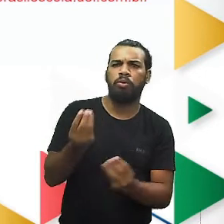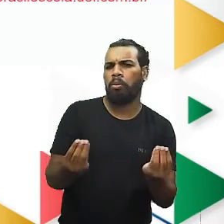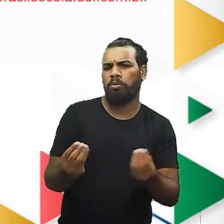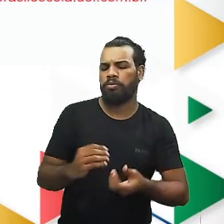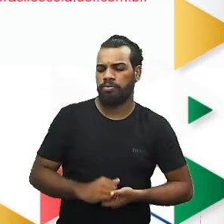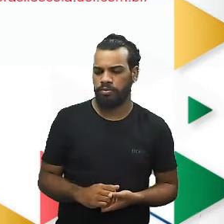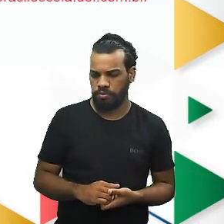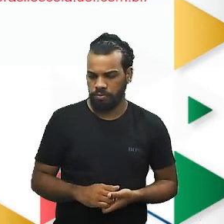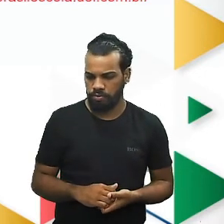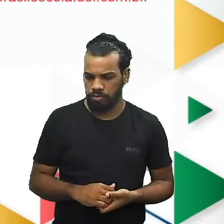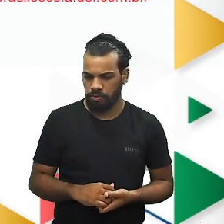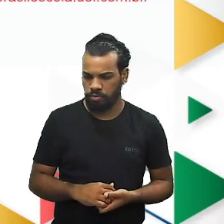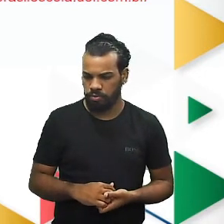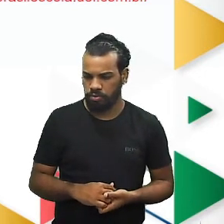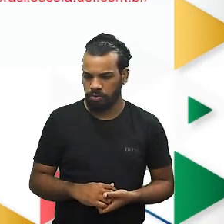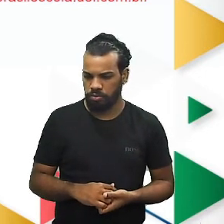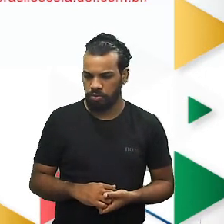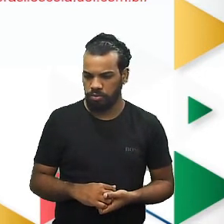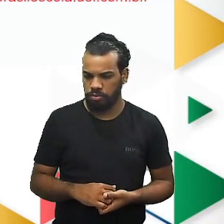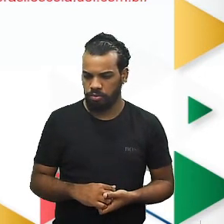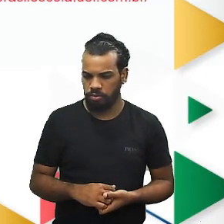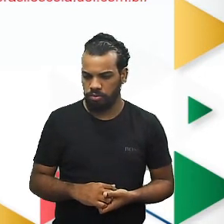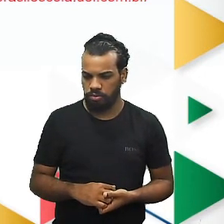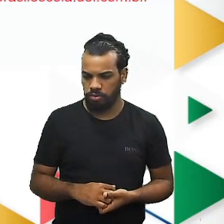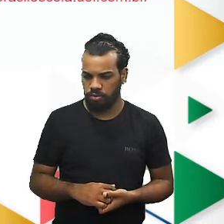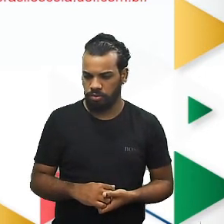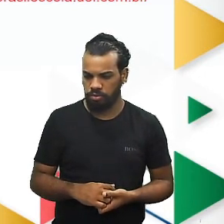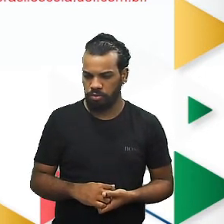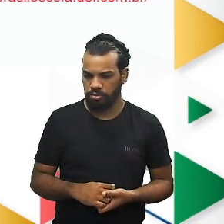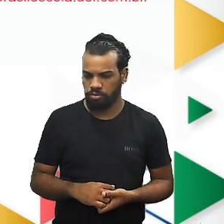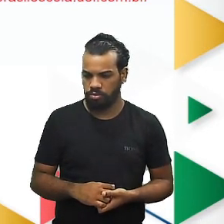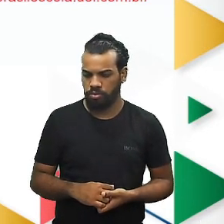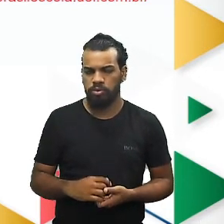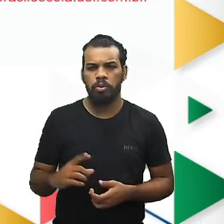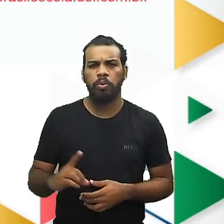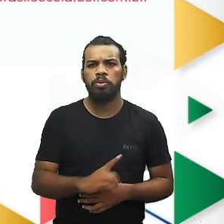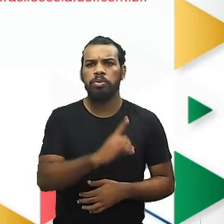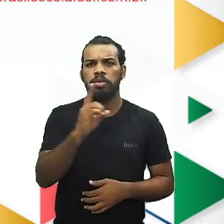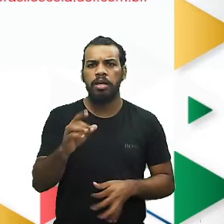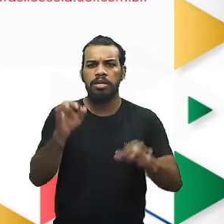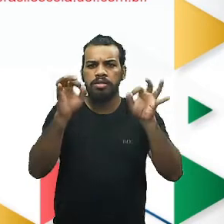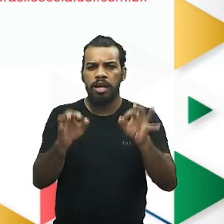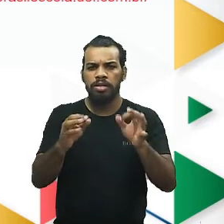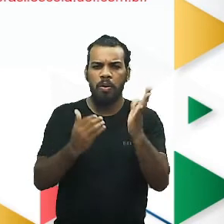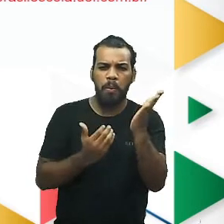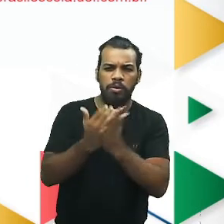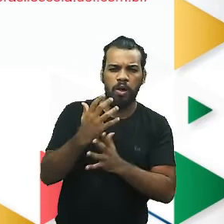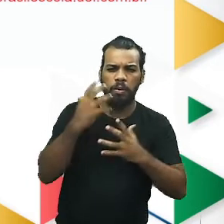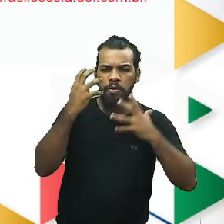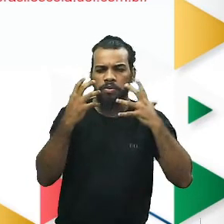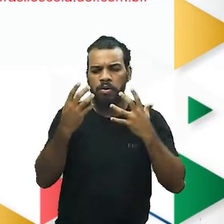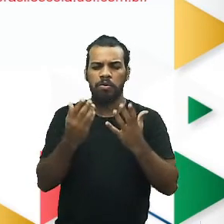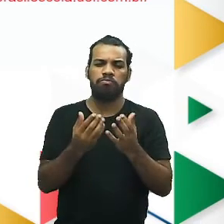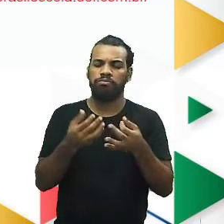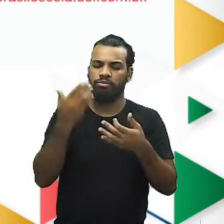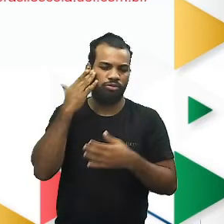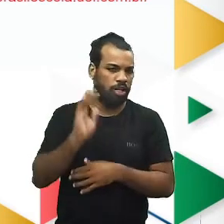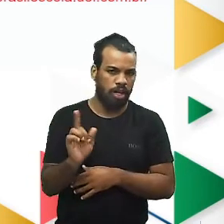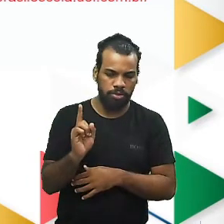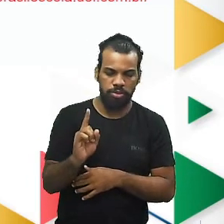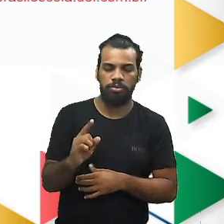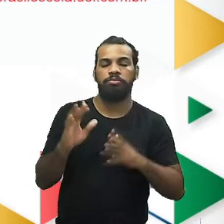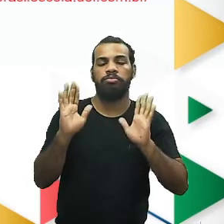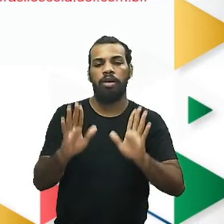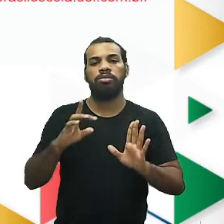sabe precisar a data exata de quando os musicais começaram. Mas na Grécia Antiga existiam peças com canções realizadas